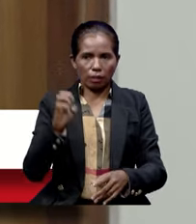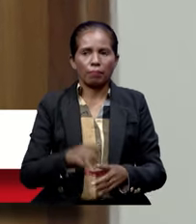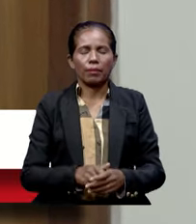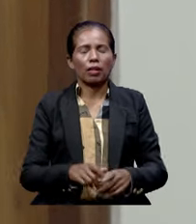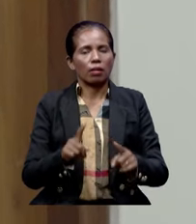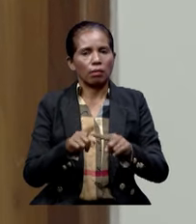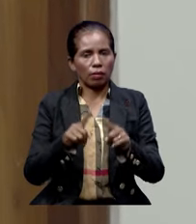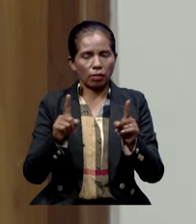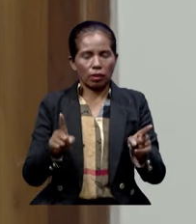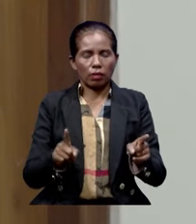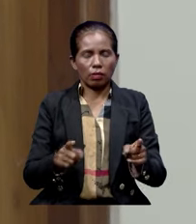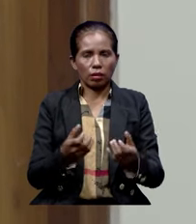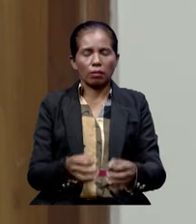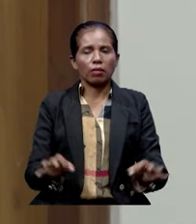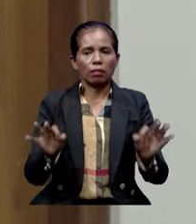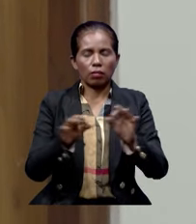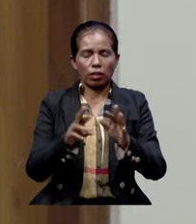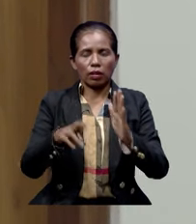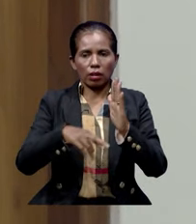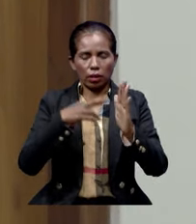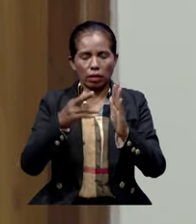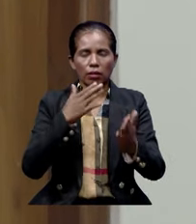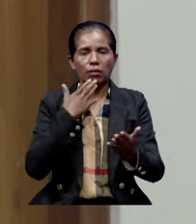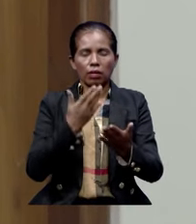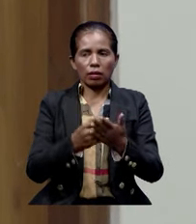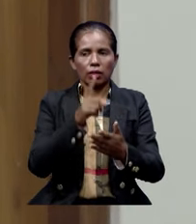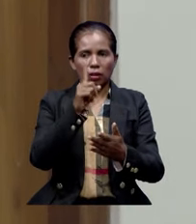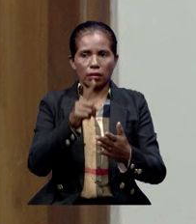Mai be princípio ida date.